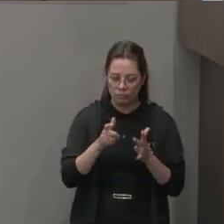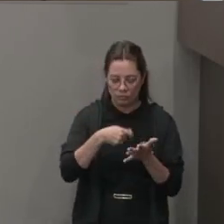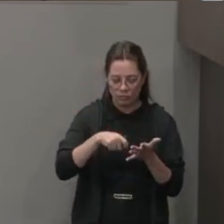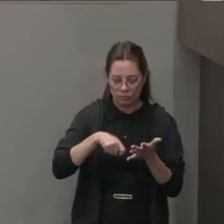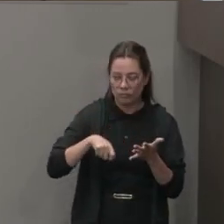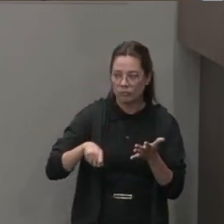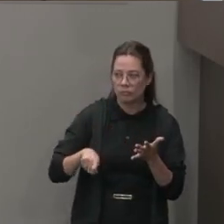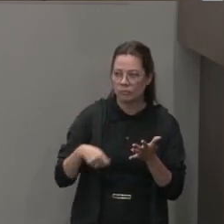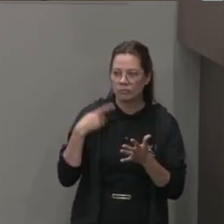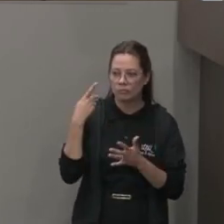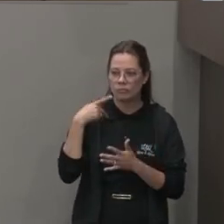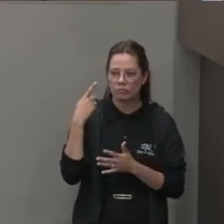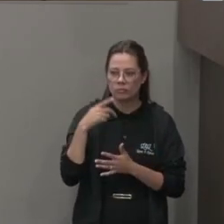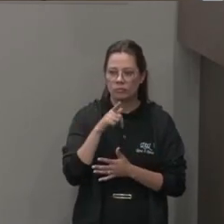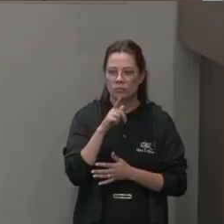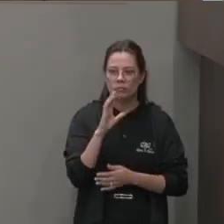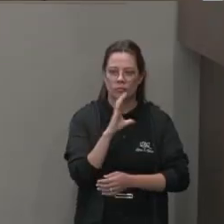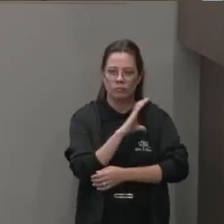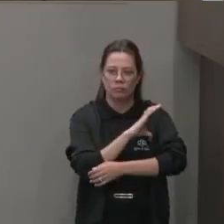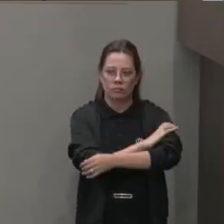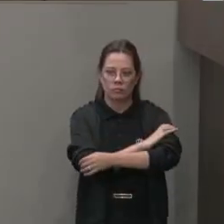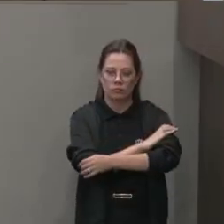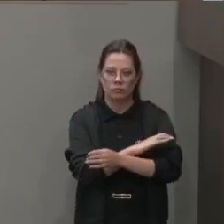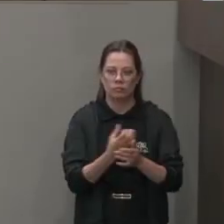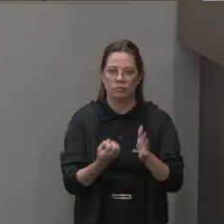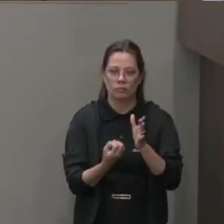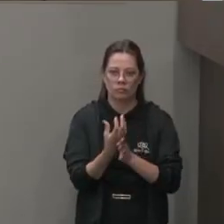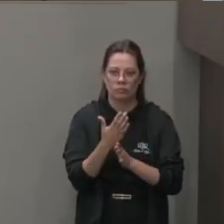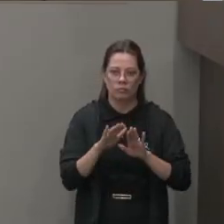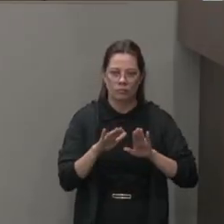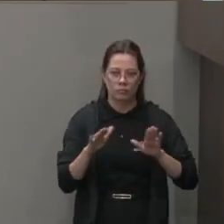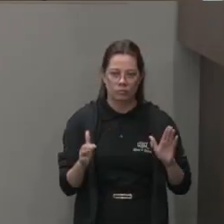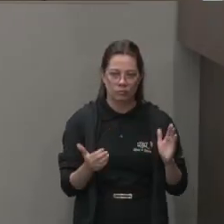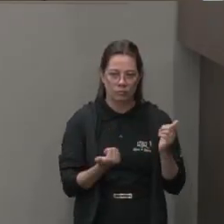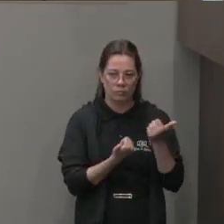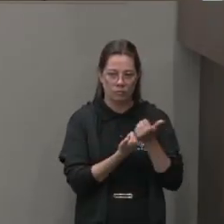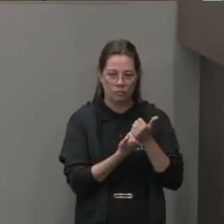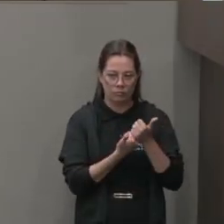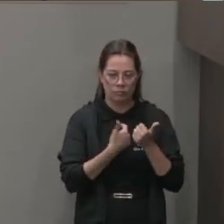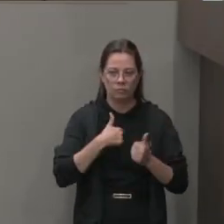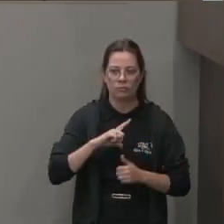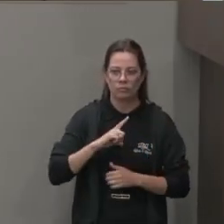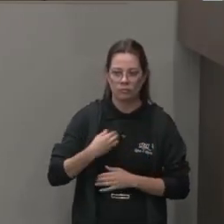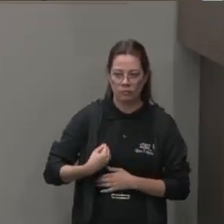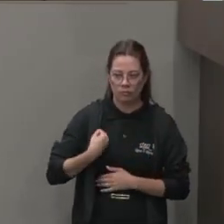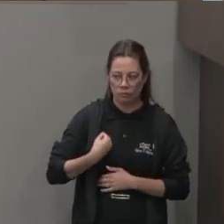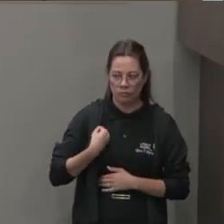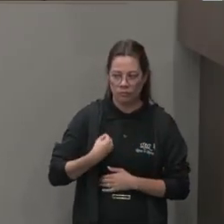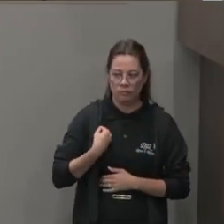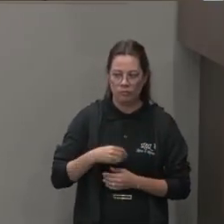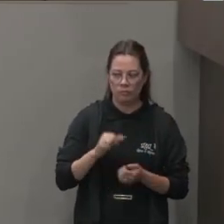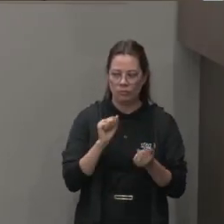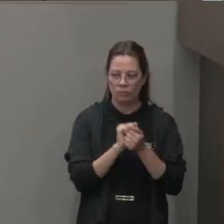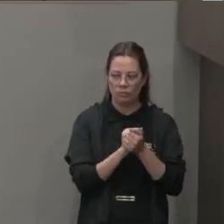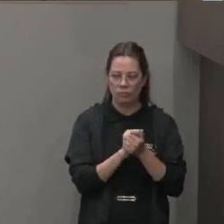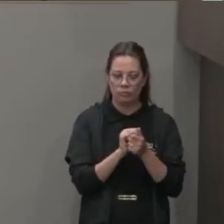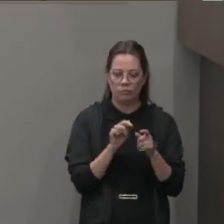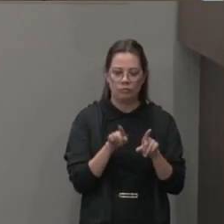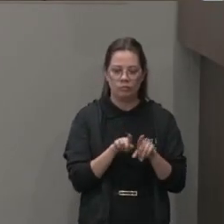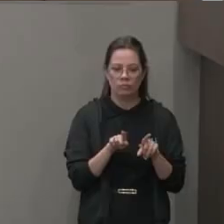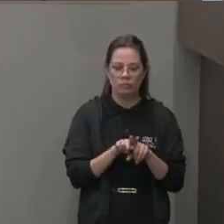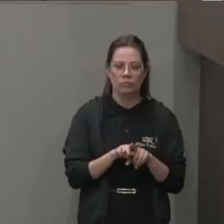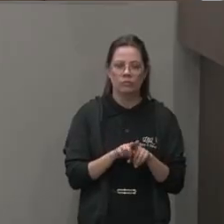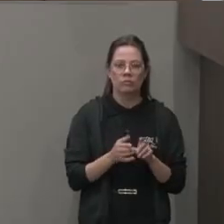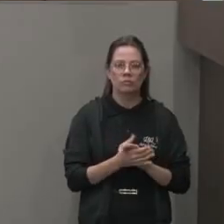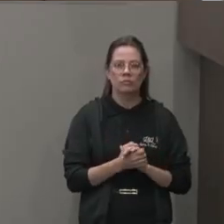isso aqui, vereador Gil, foi desenvolvido pela mesa diretora, a qual estava junto com Vossa Excelência.